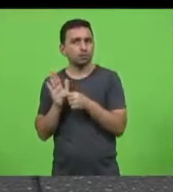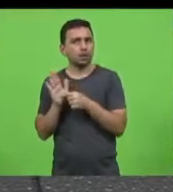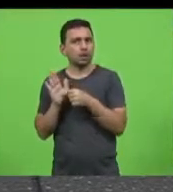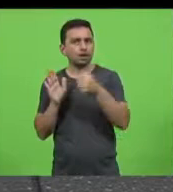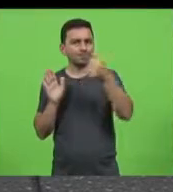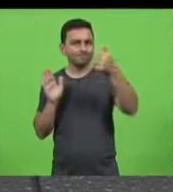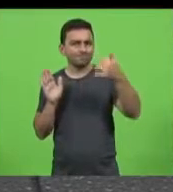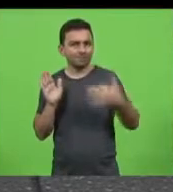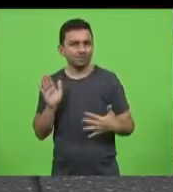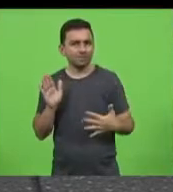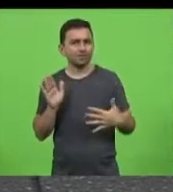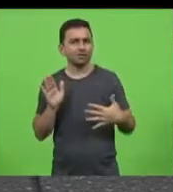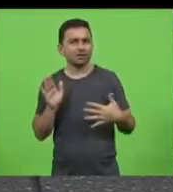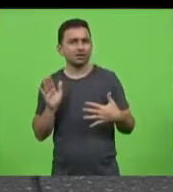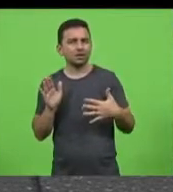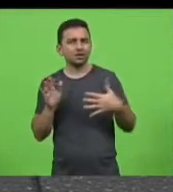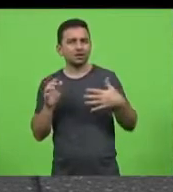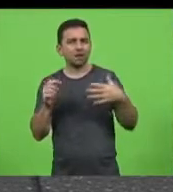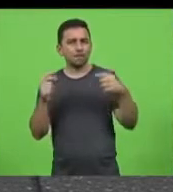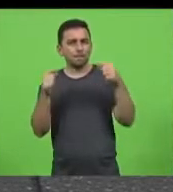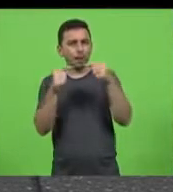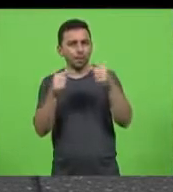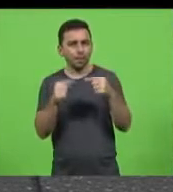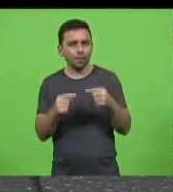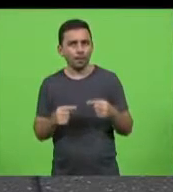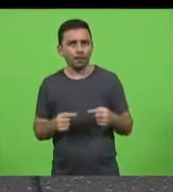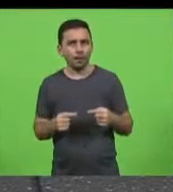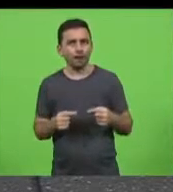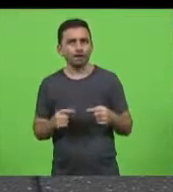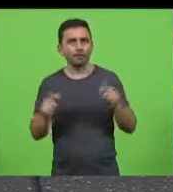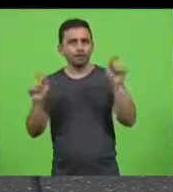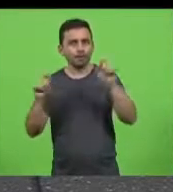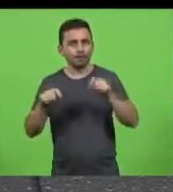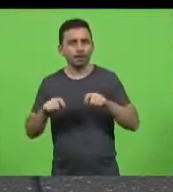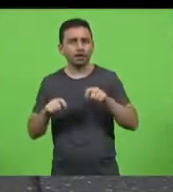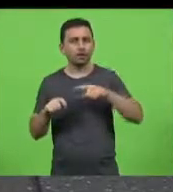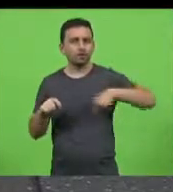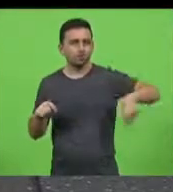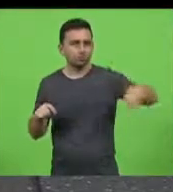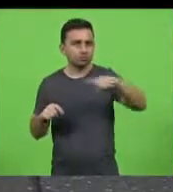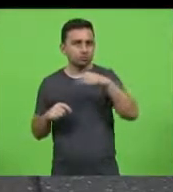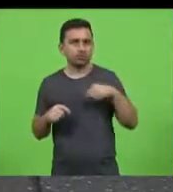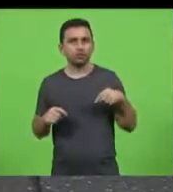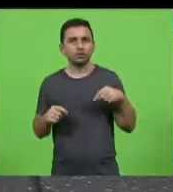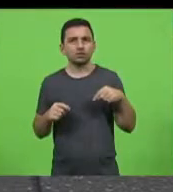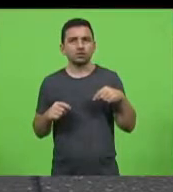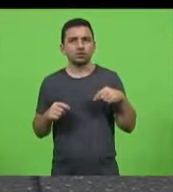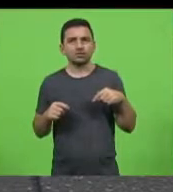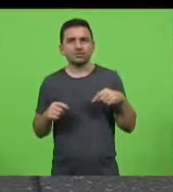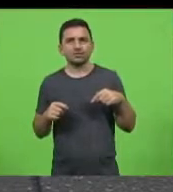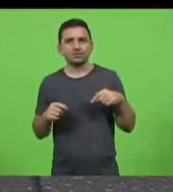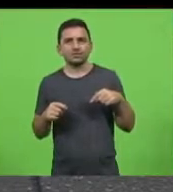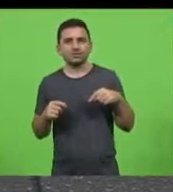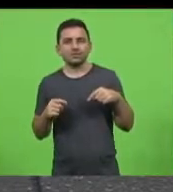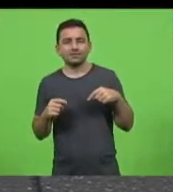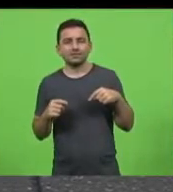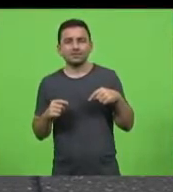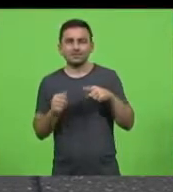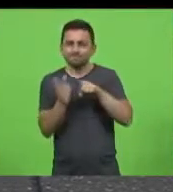estabelece esses critérios para que a gente, eventualmente, pudesse